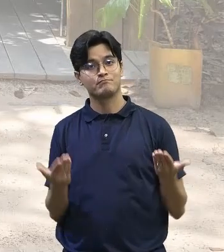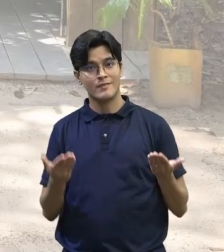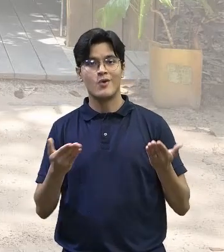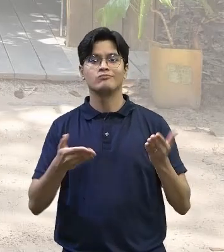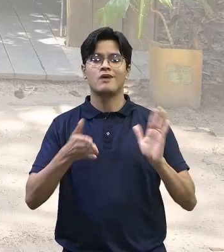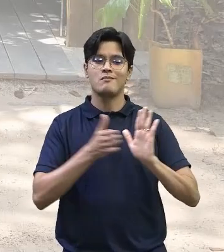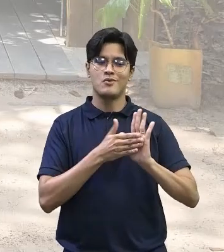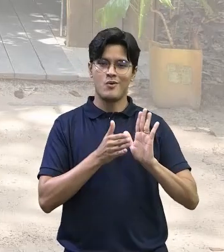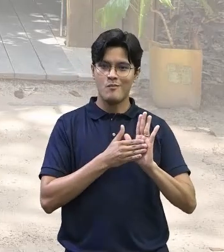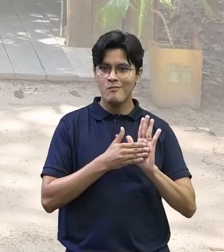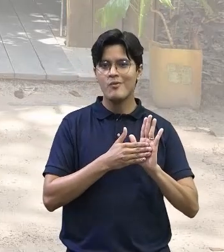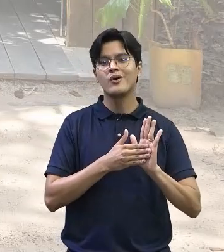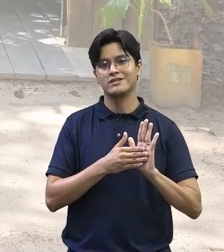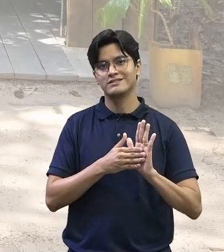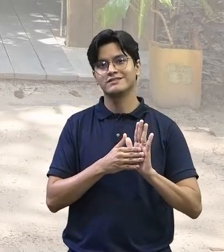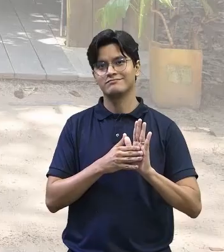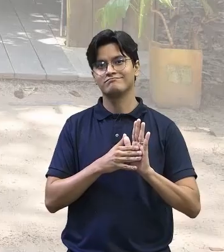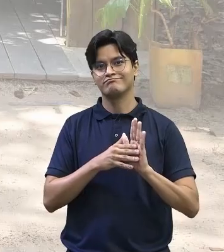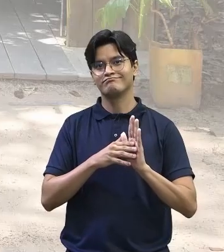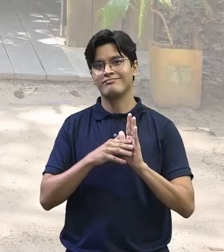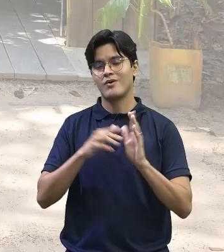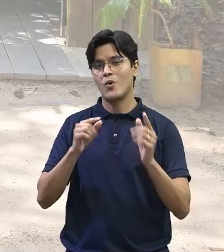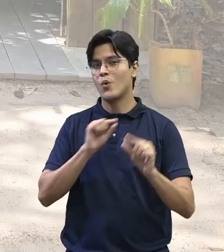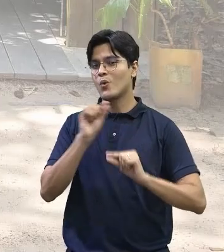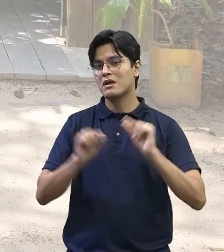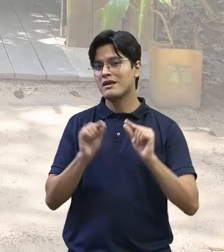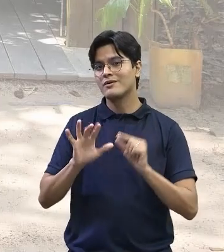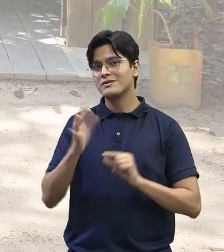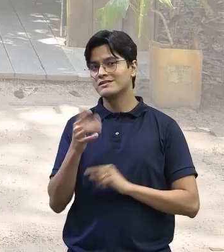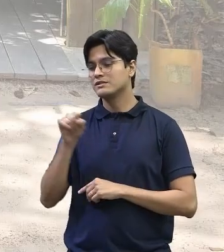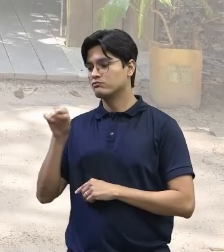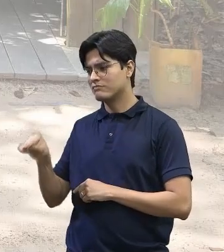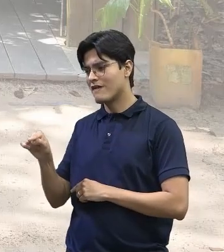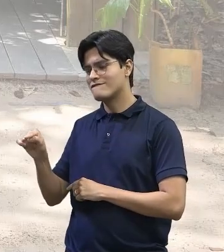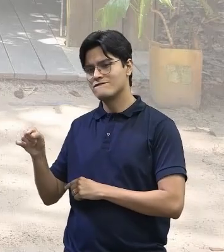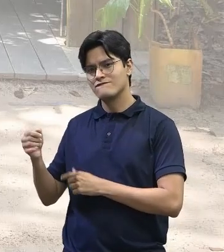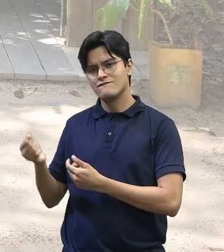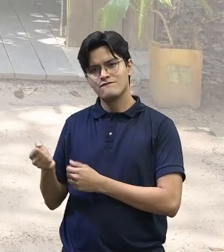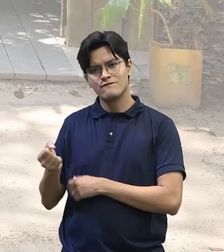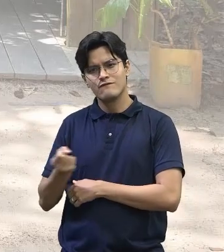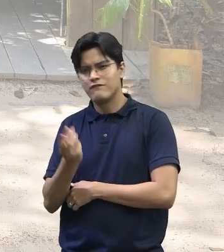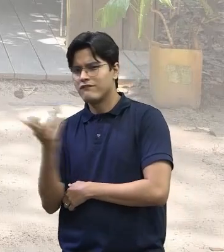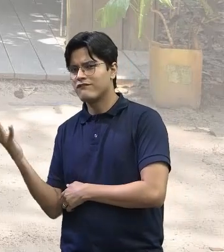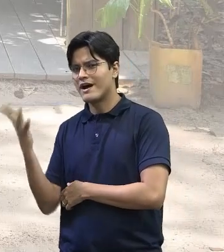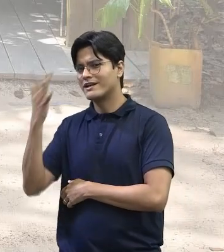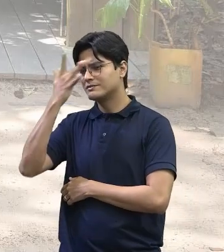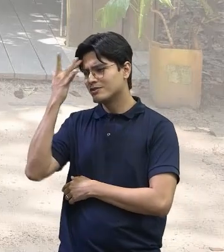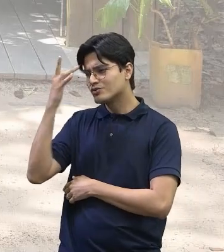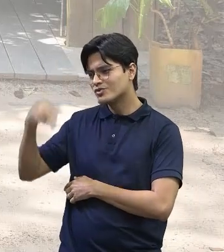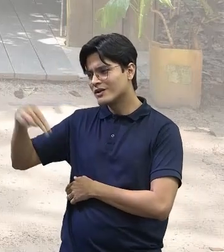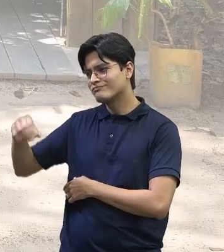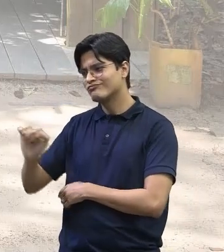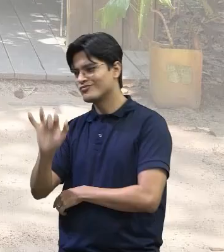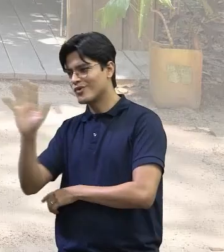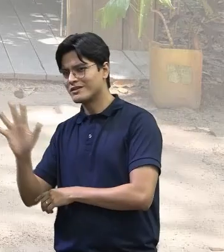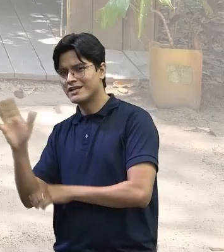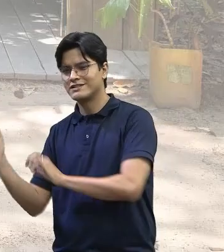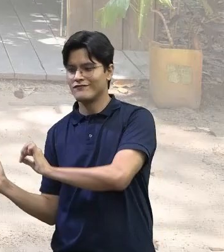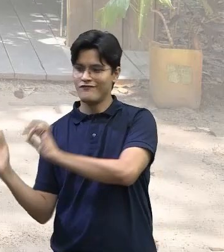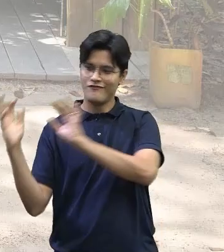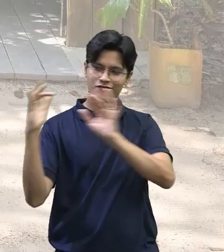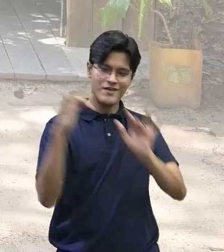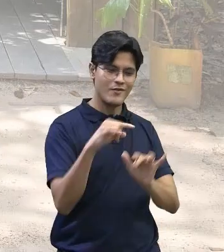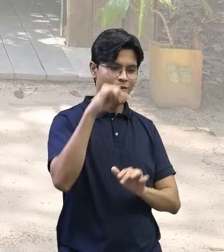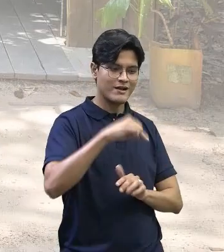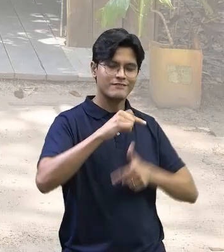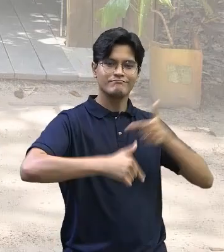discurso, ele acabou enfeitiçando, por assim dizer, milhares de trabalhadores nordestinos que vieram para cá, para